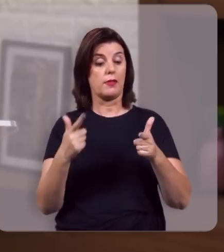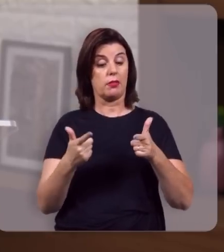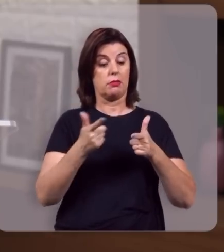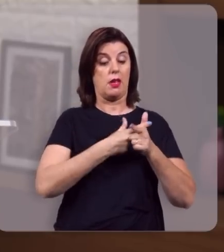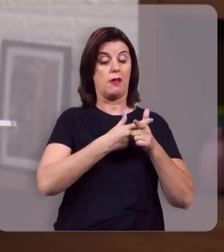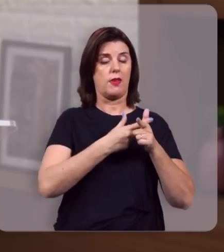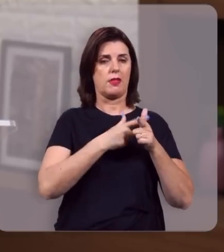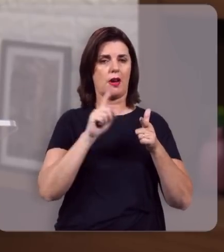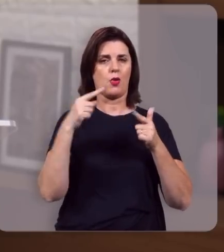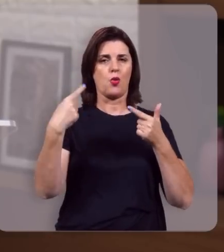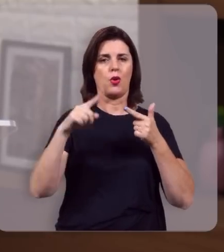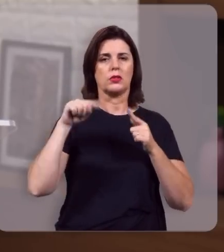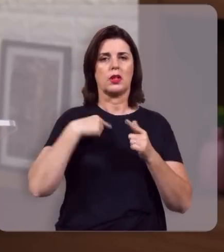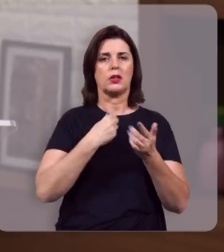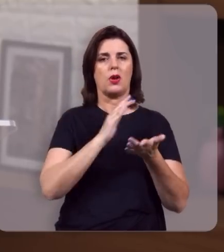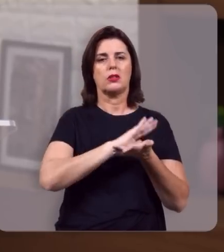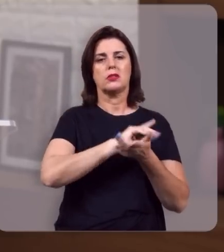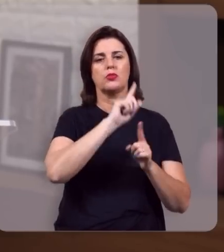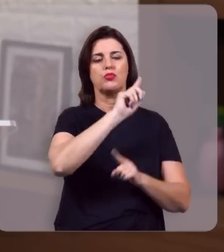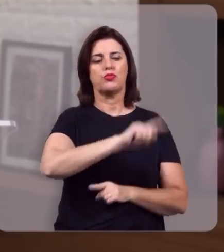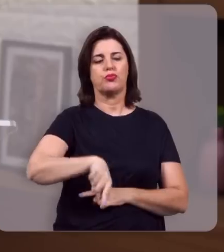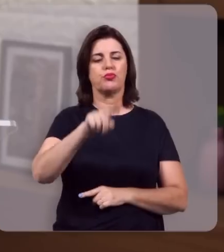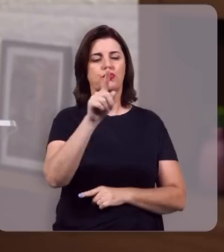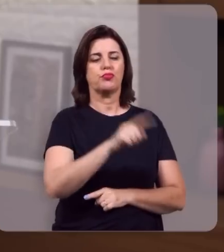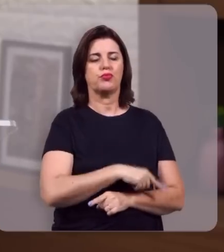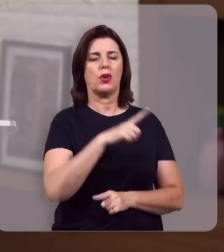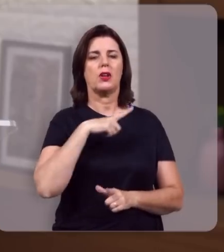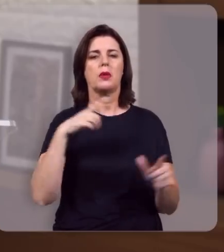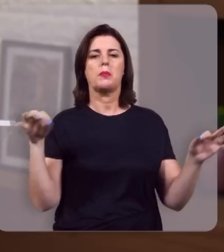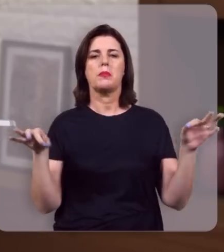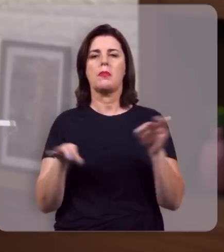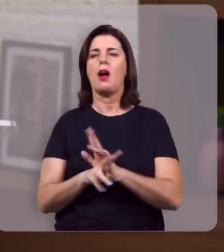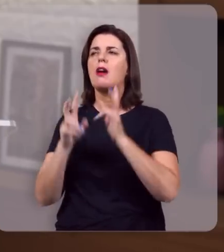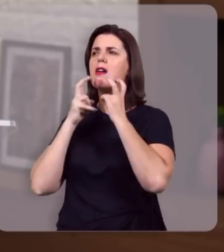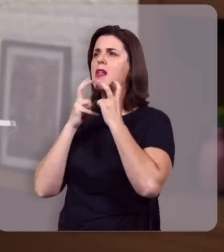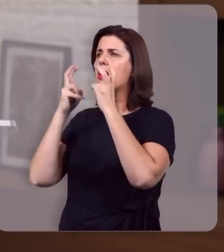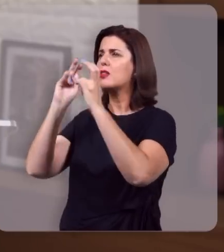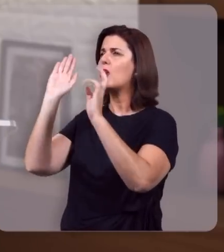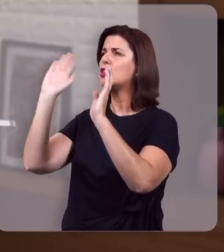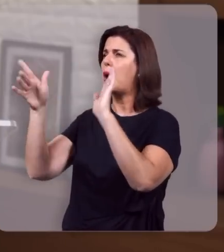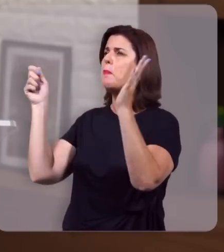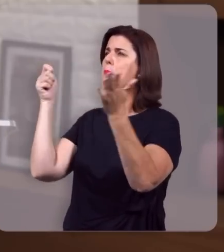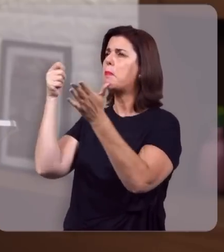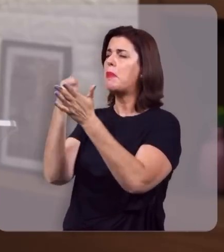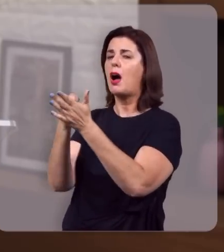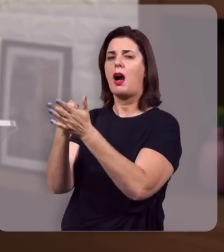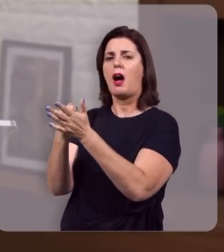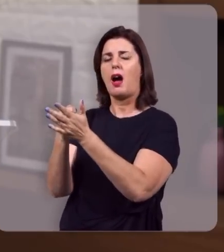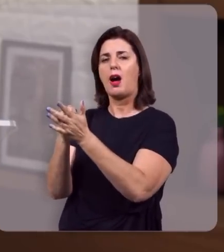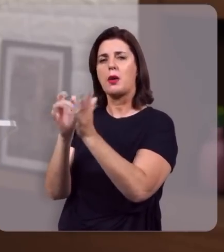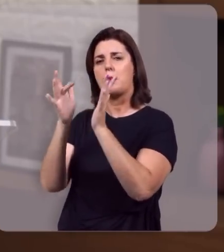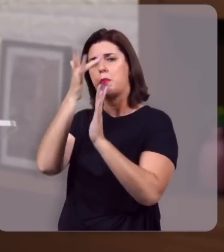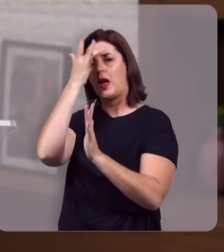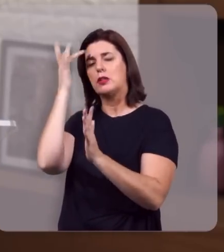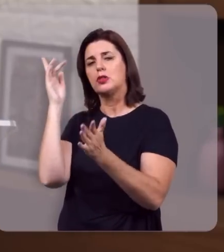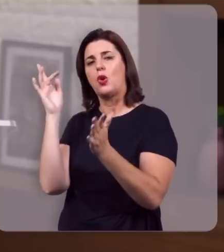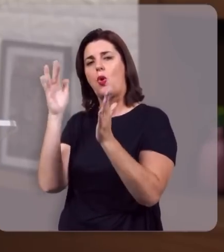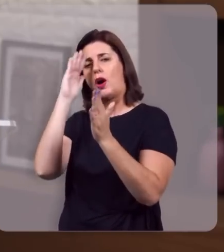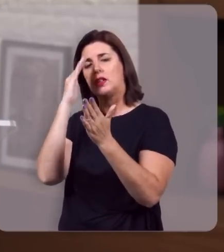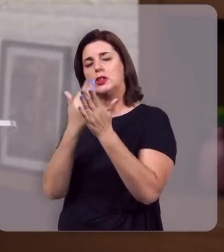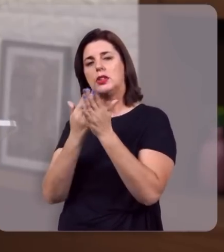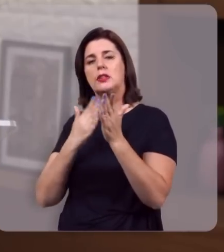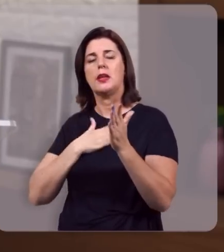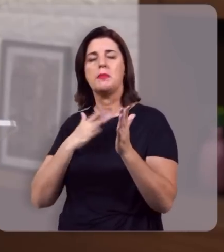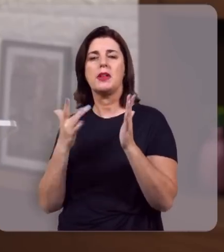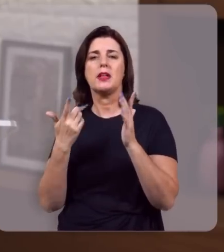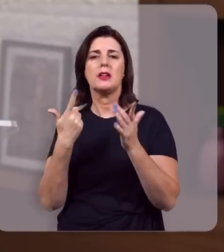nós, anulou, encravou na cruz e deu um brado, está consumado, está pago. Aquele que crê em mim não deve mais